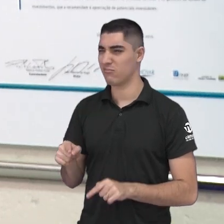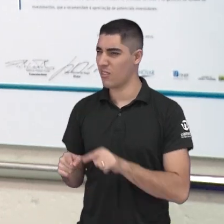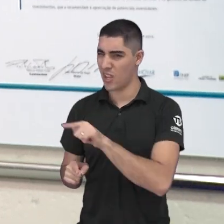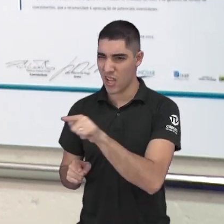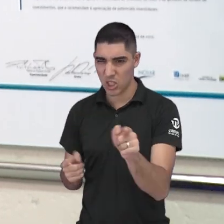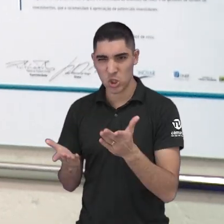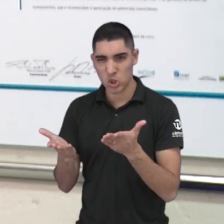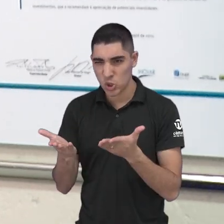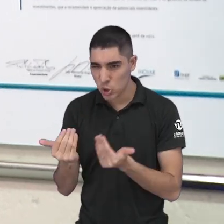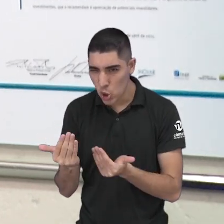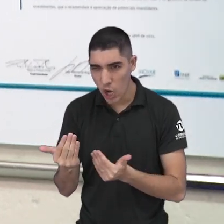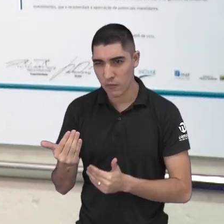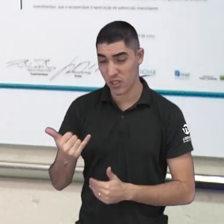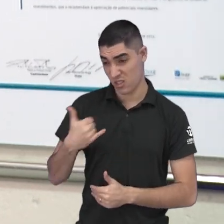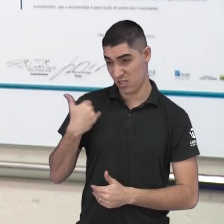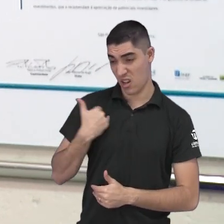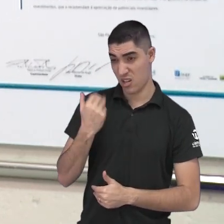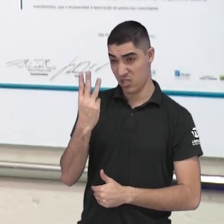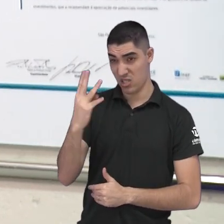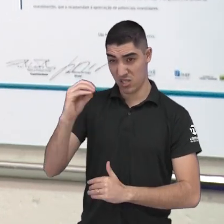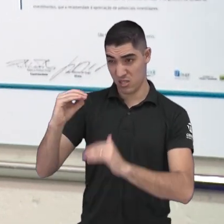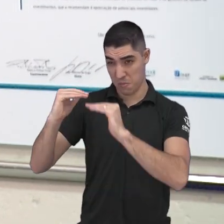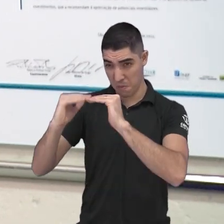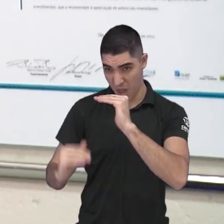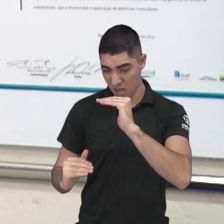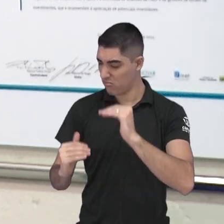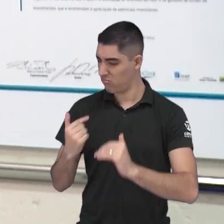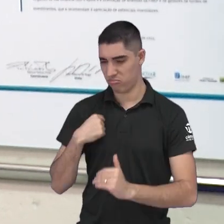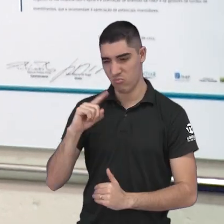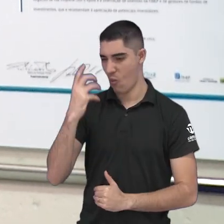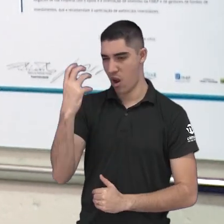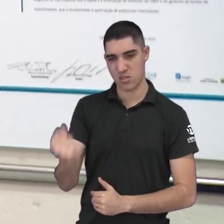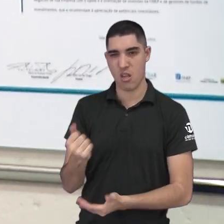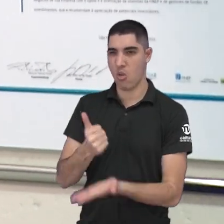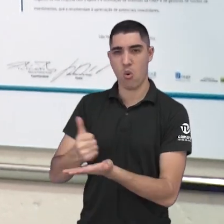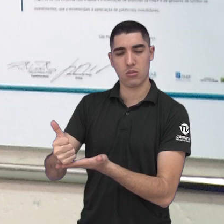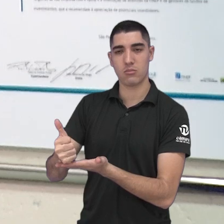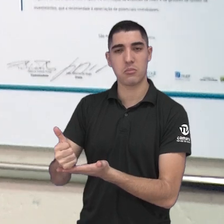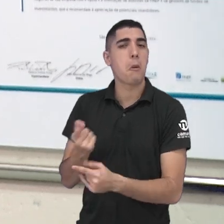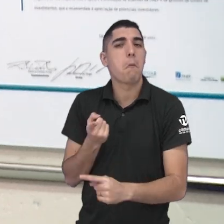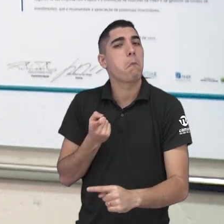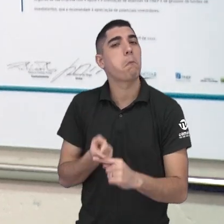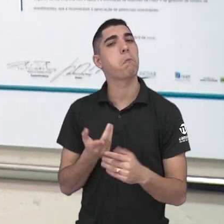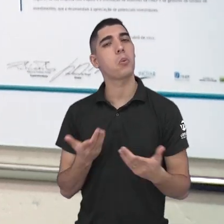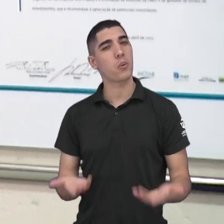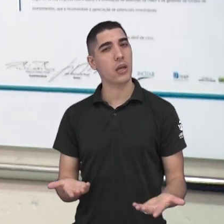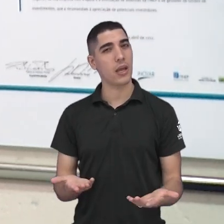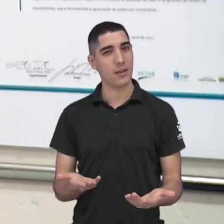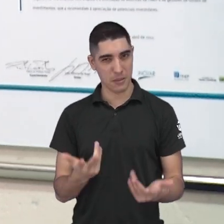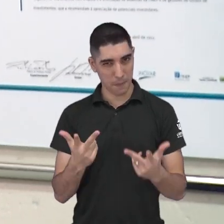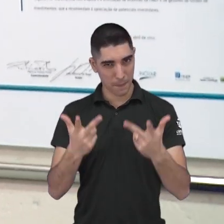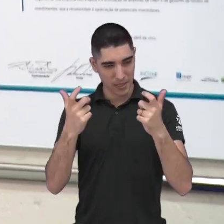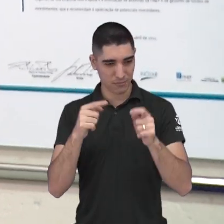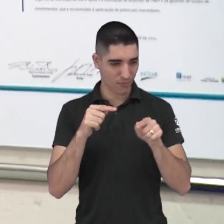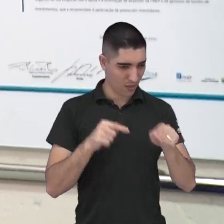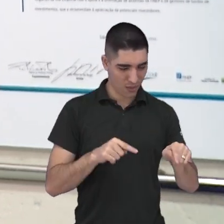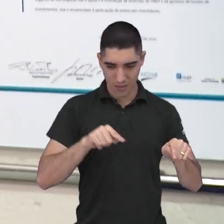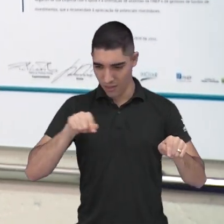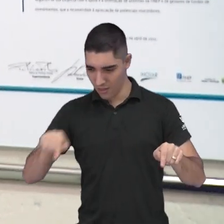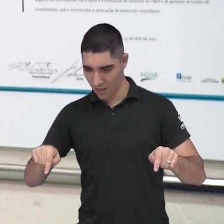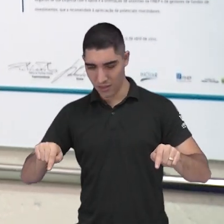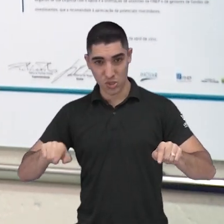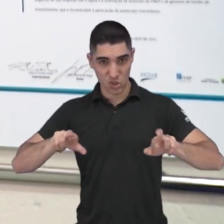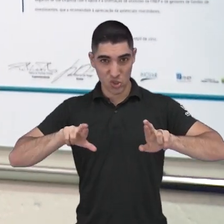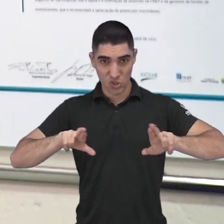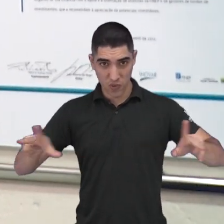uma postura de o seguinte, olha, eu não contrato gente com menos de 30 anos. E qual é o dilema relacionado a isso? Quando a gente olha esse segundo